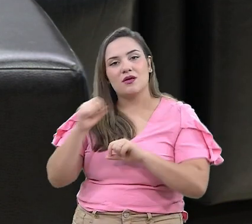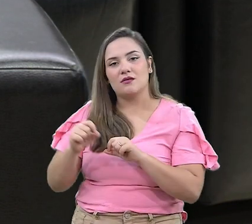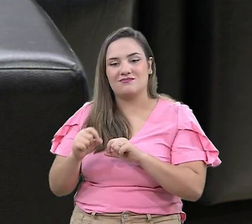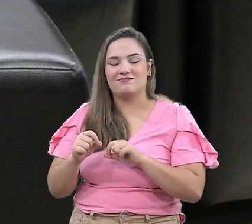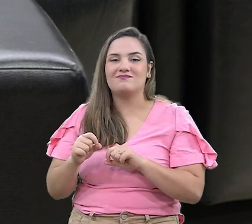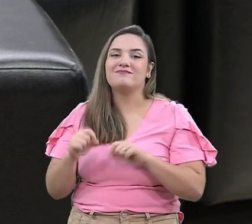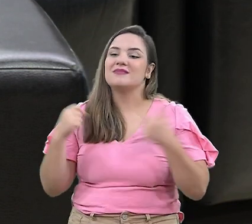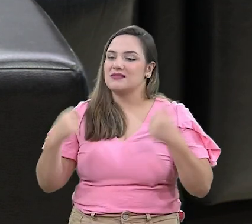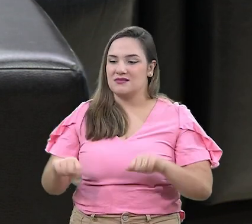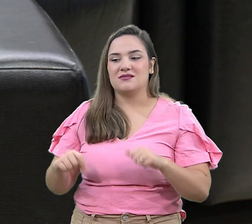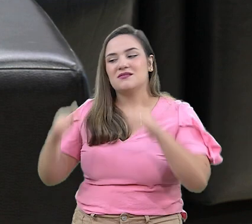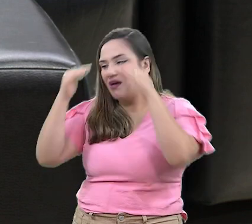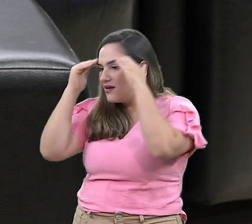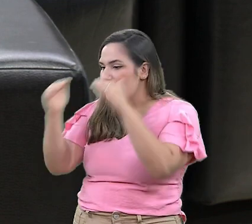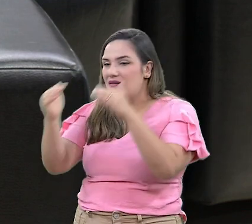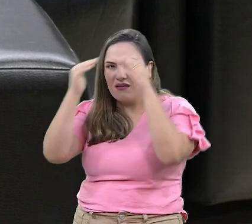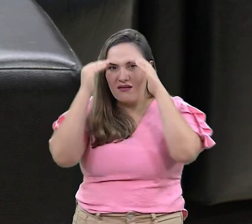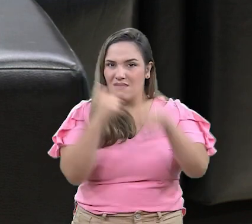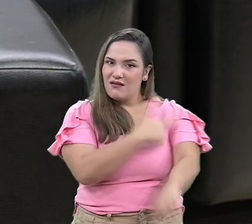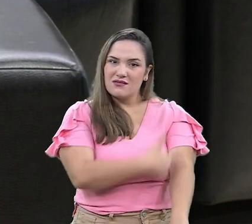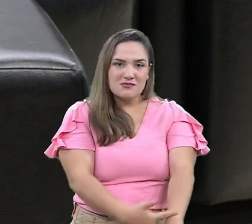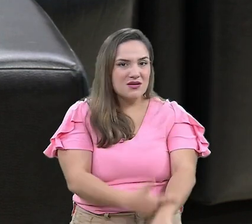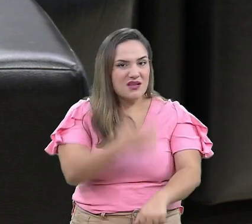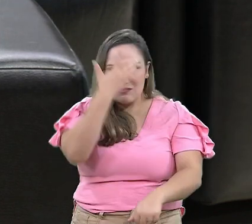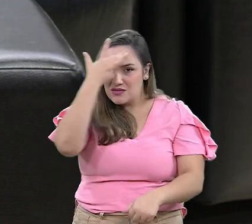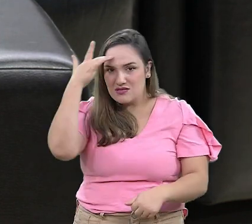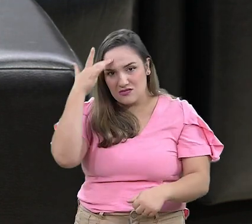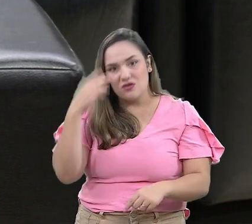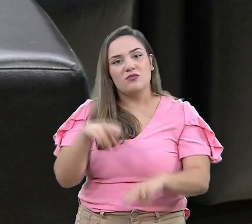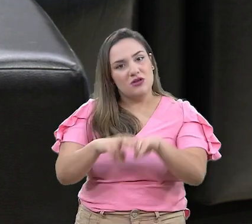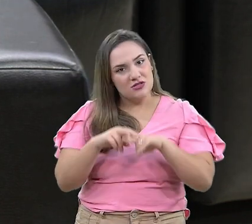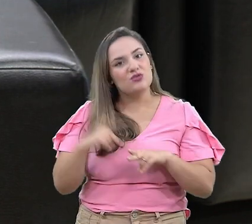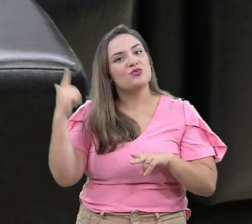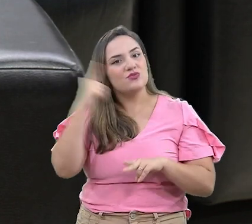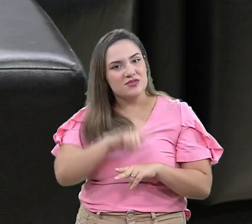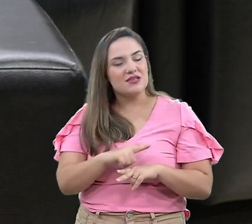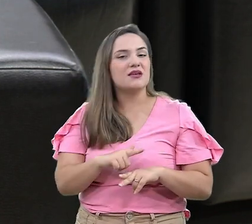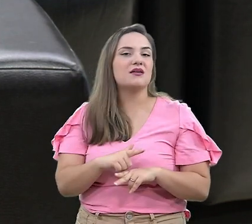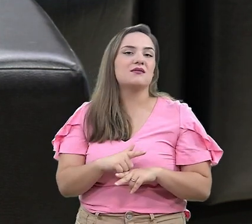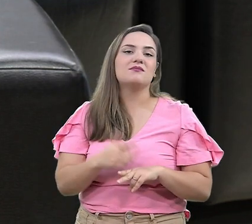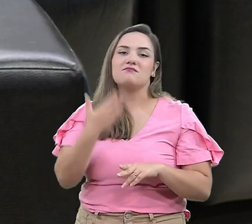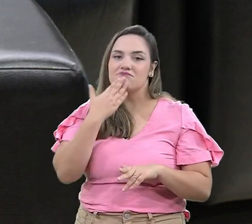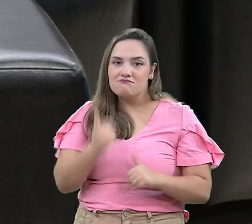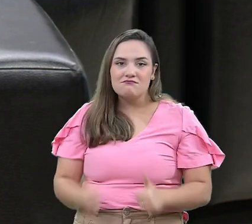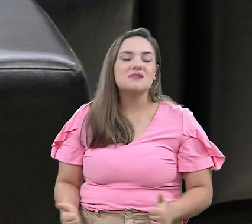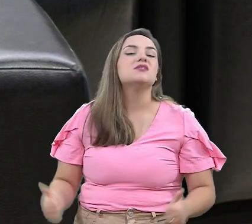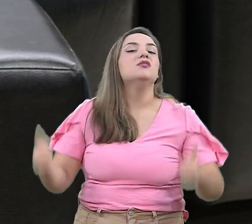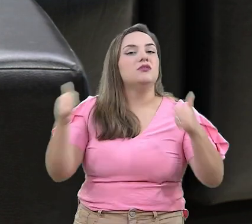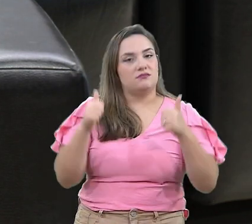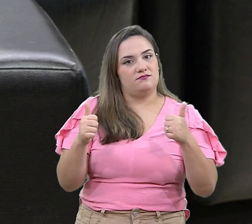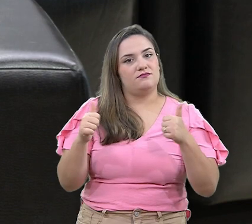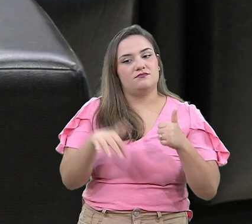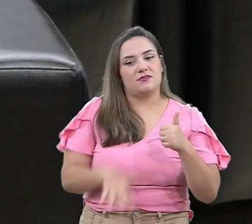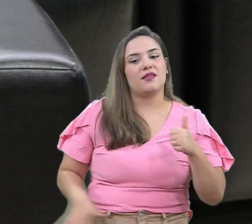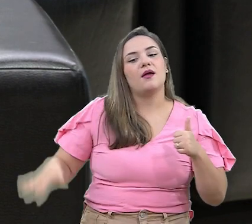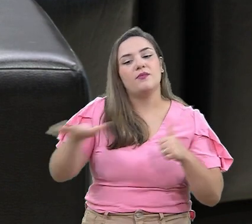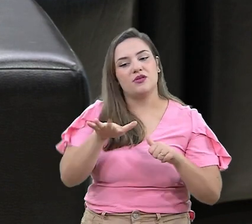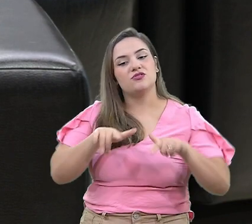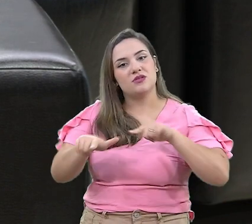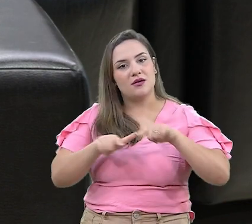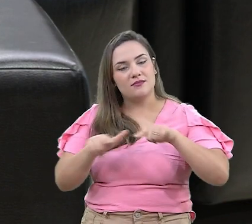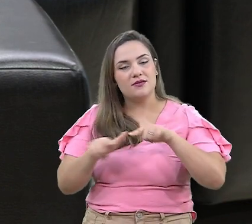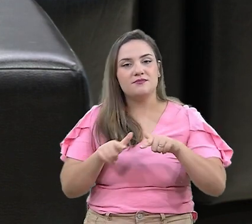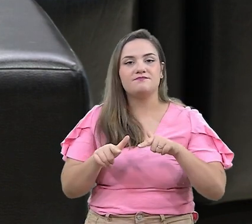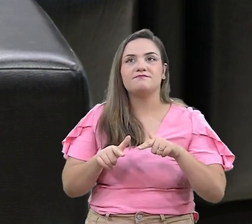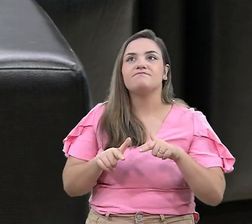que, antes de tudo, nós temos o respeito. Então, é por aí que nós vamos conseguir melhorar e ter um ambiente